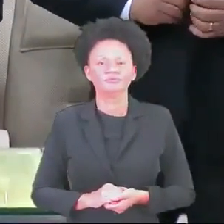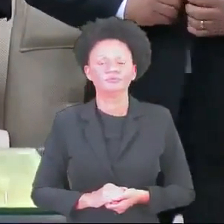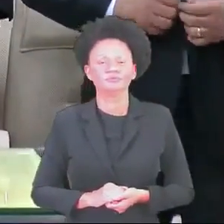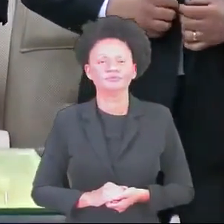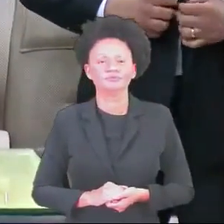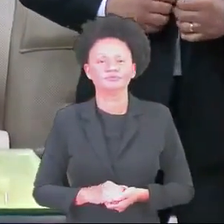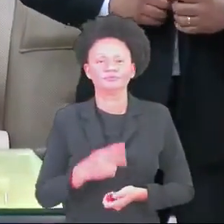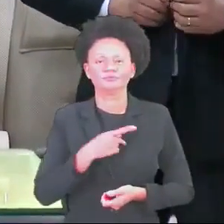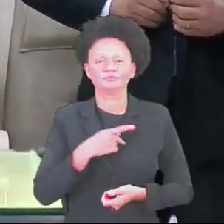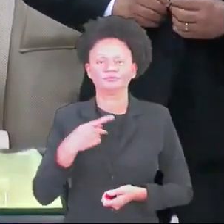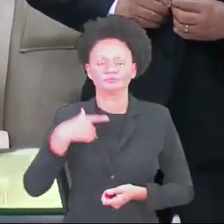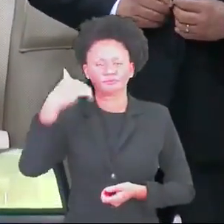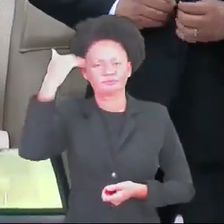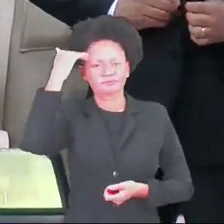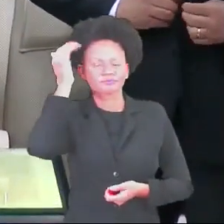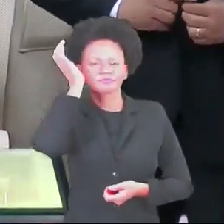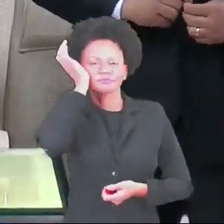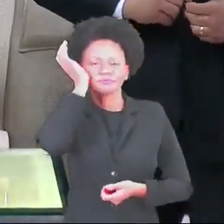do pastor Erma.